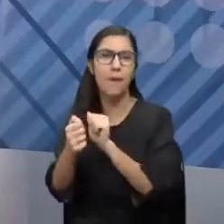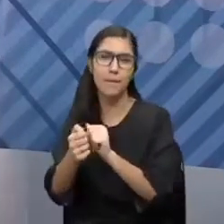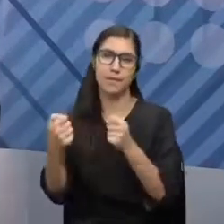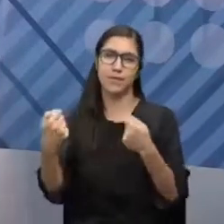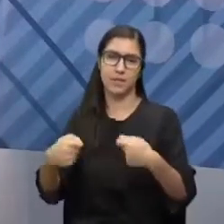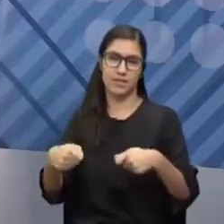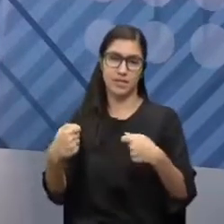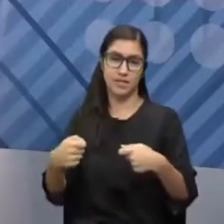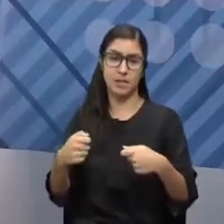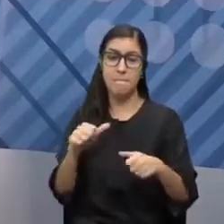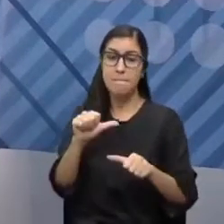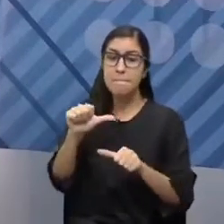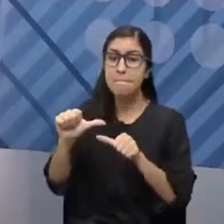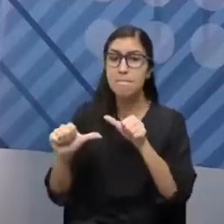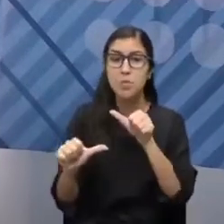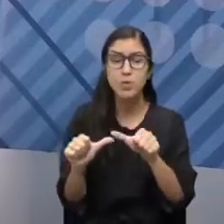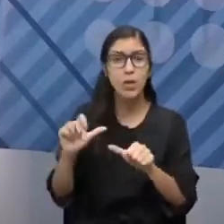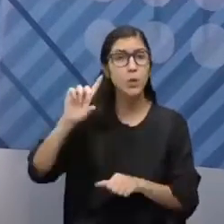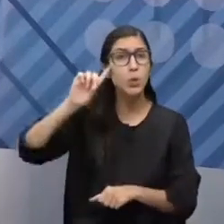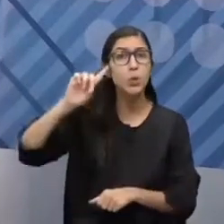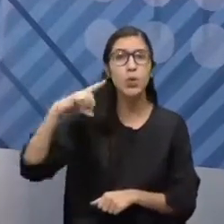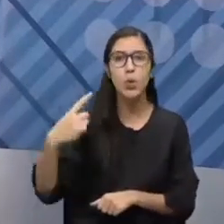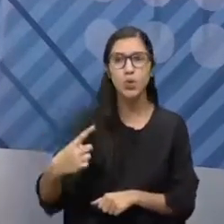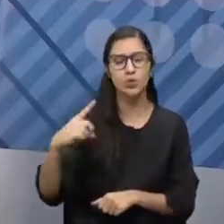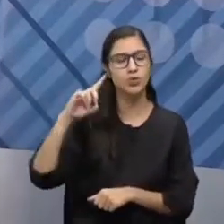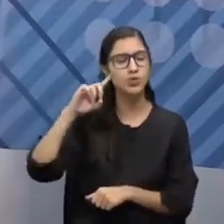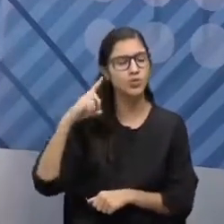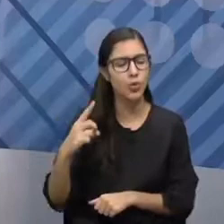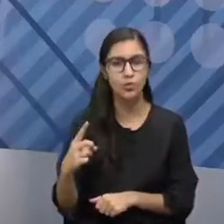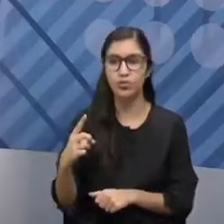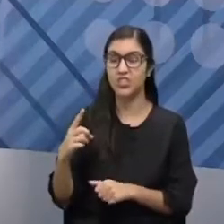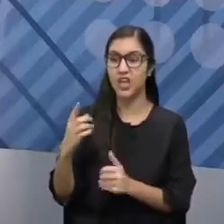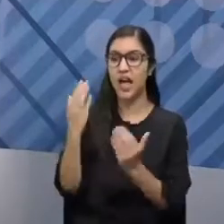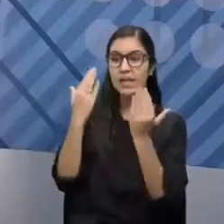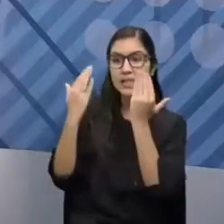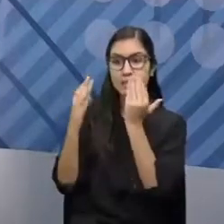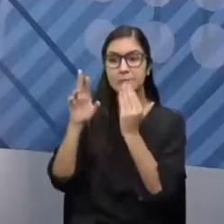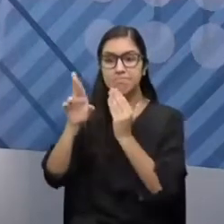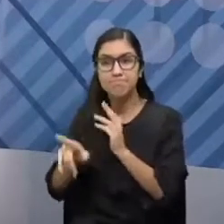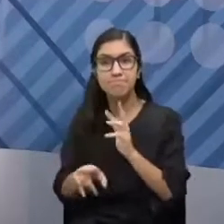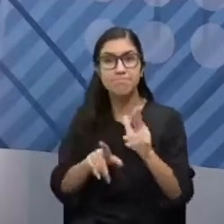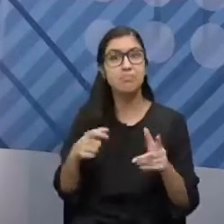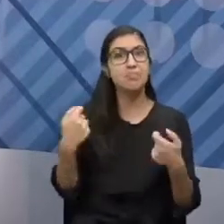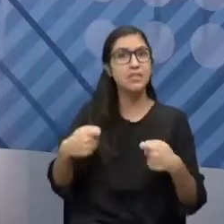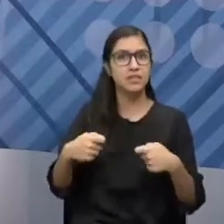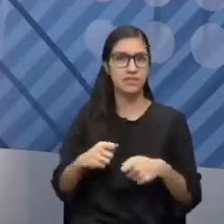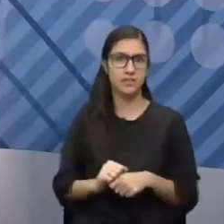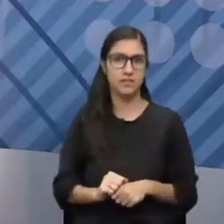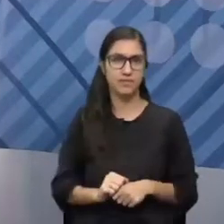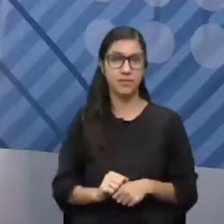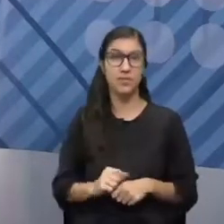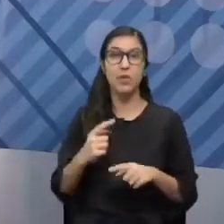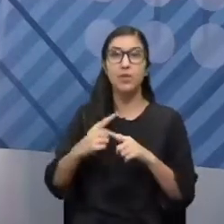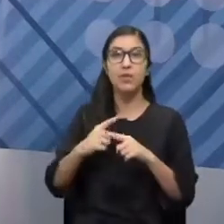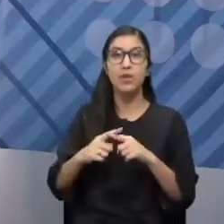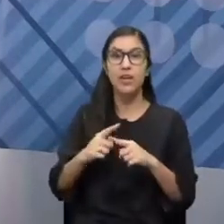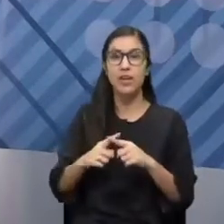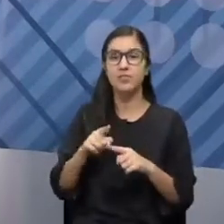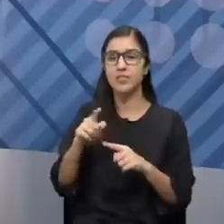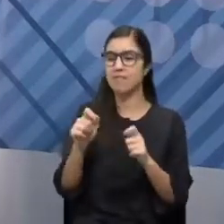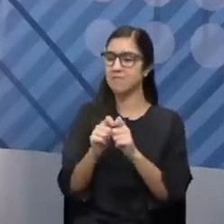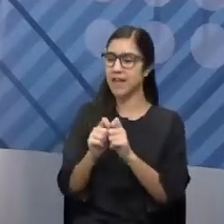se ressignificar todos os dias e todos os atendimentos. Por quê? Pode eu estar trabalhando com